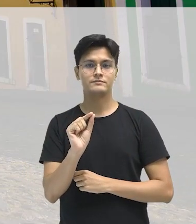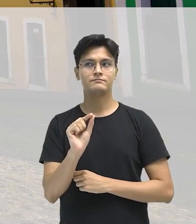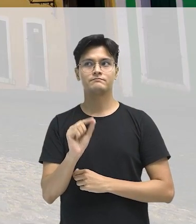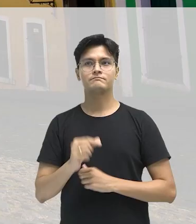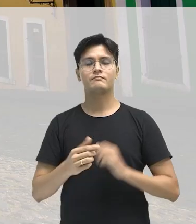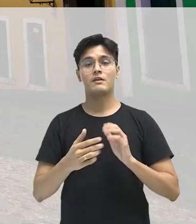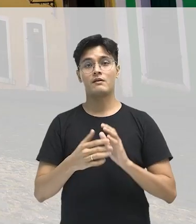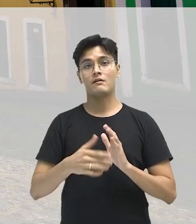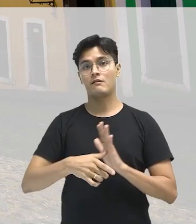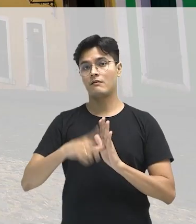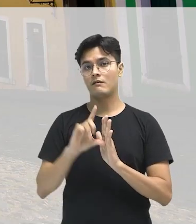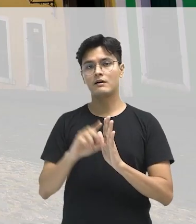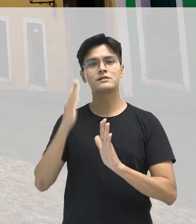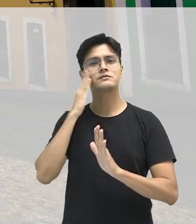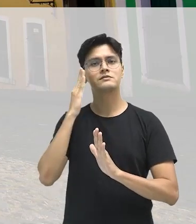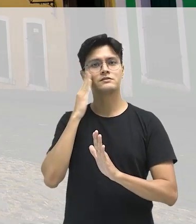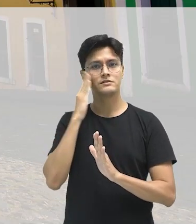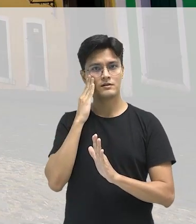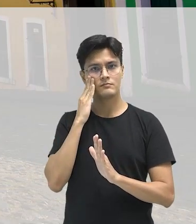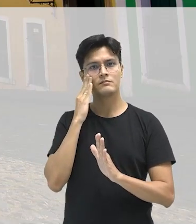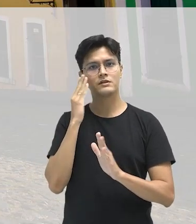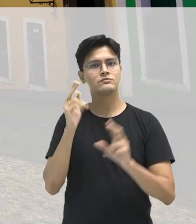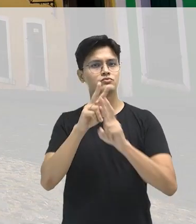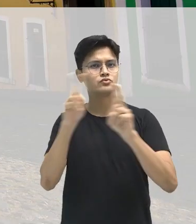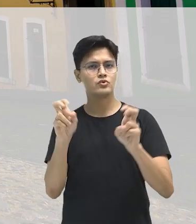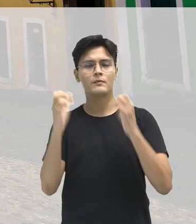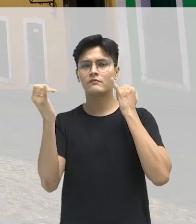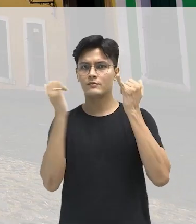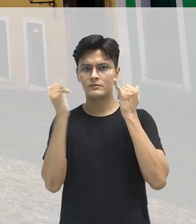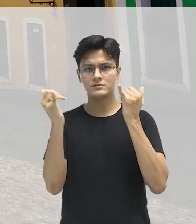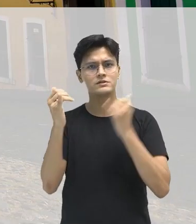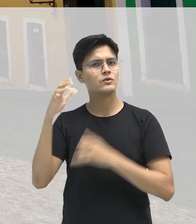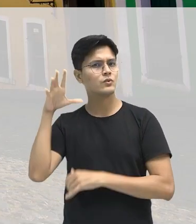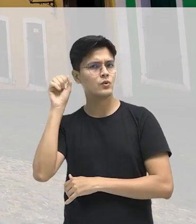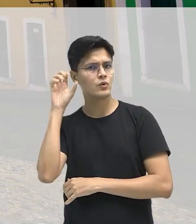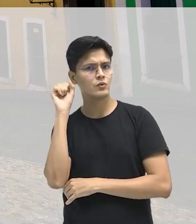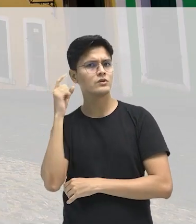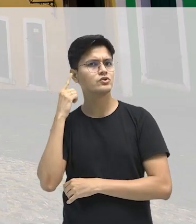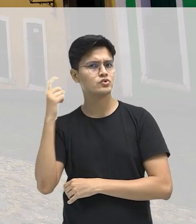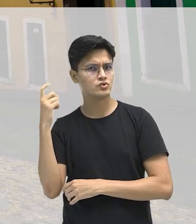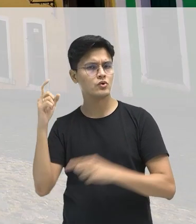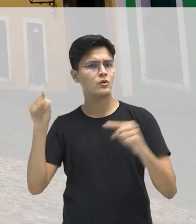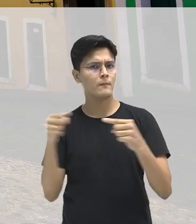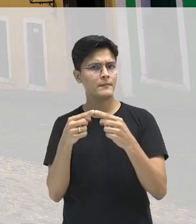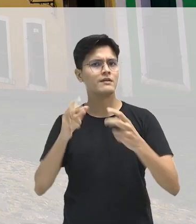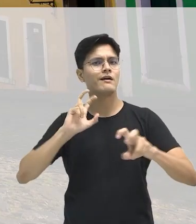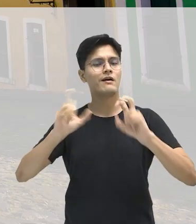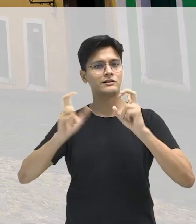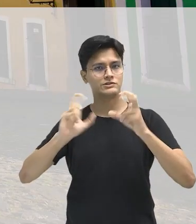de saber um pouco sobre as suas informações, vamos escutar qual é o som?